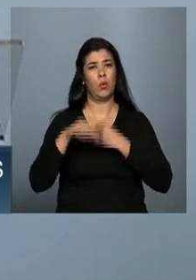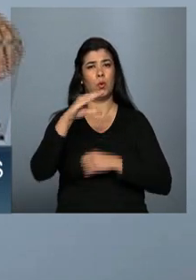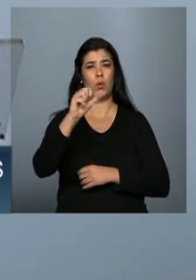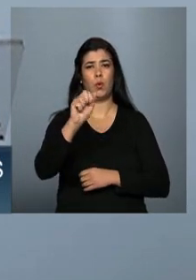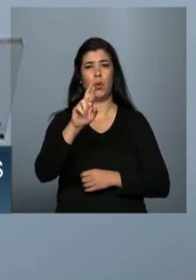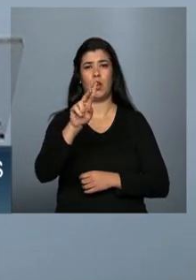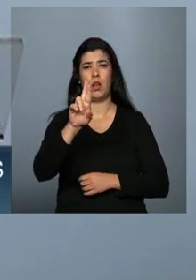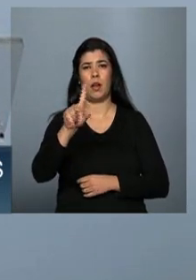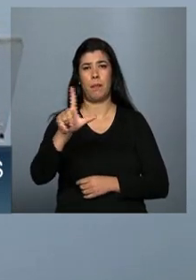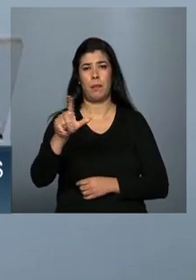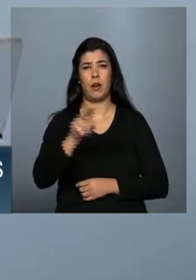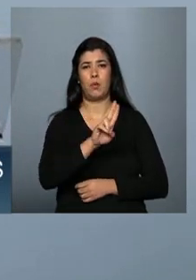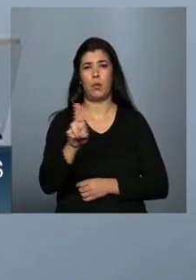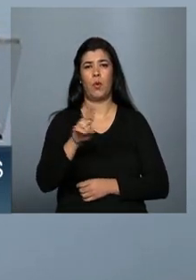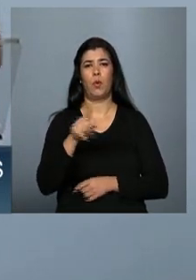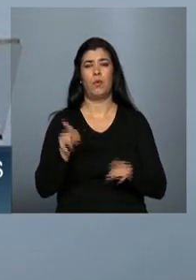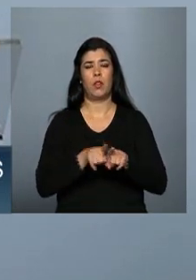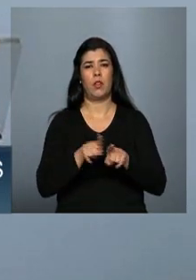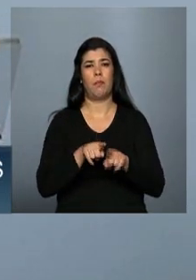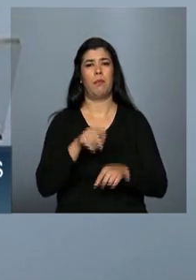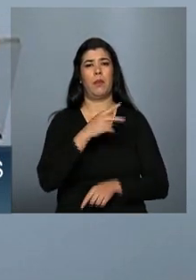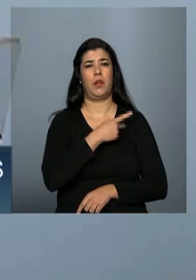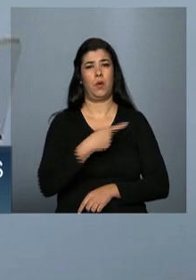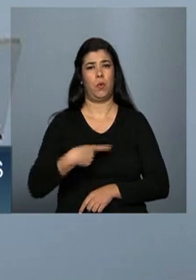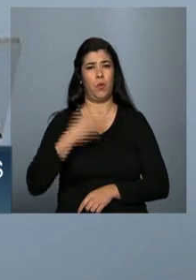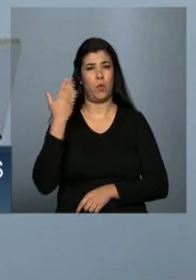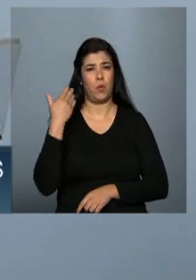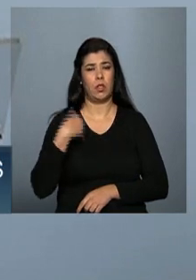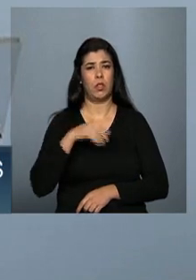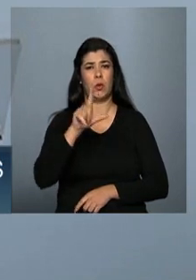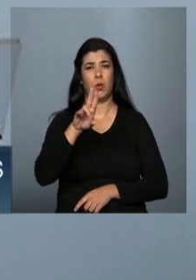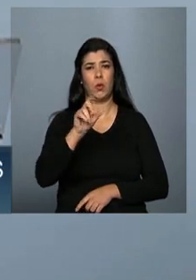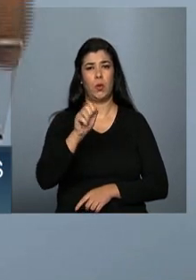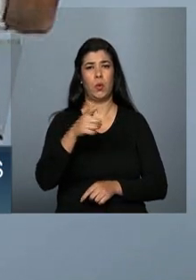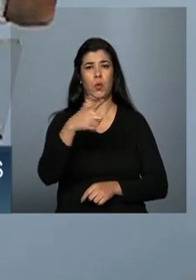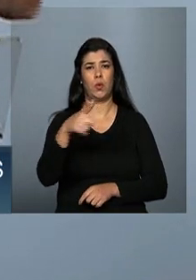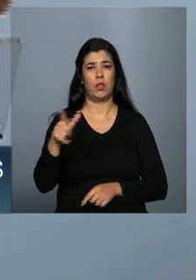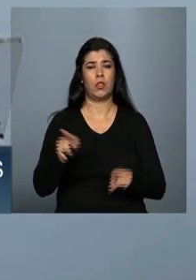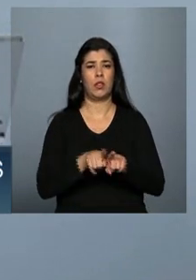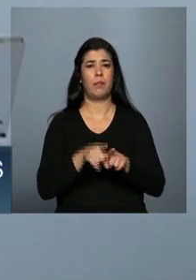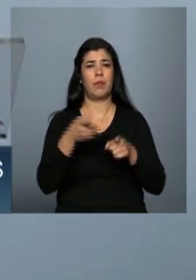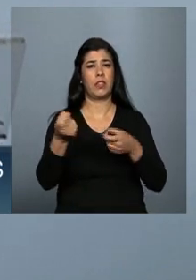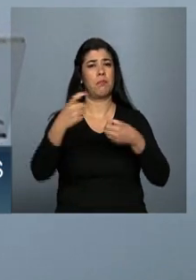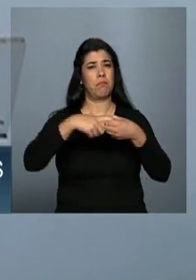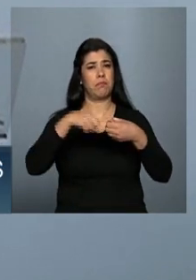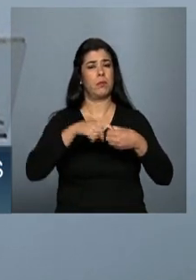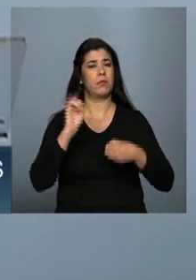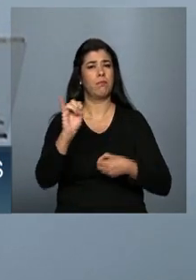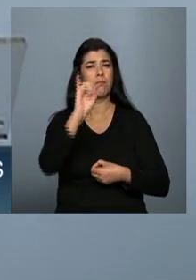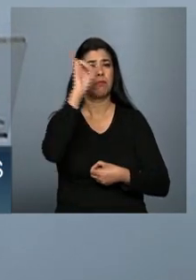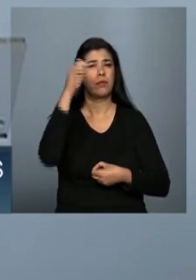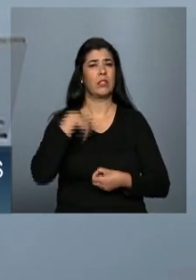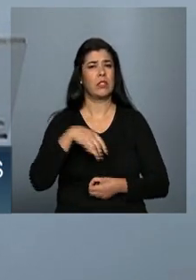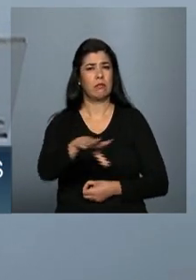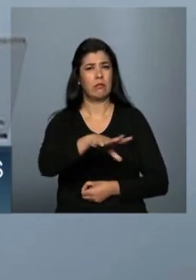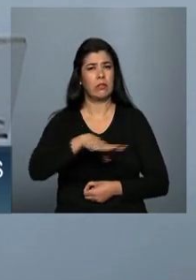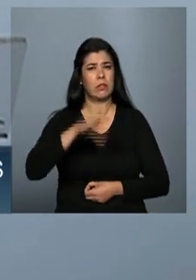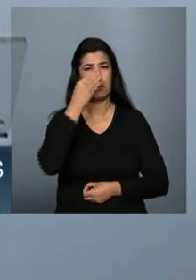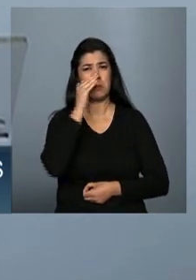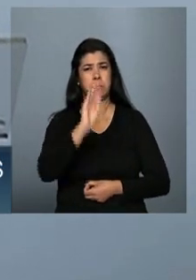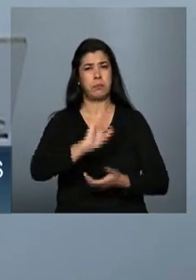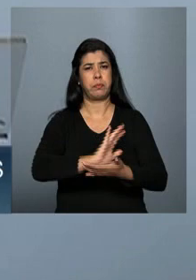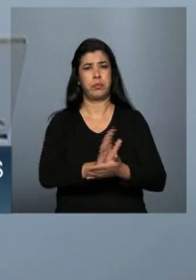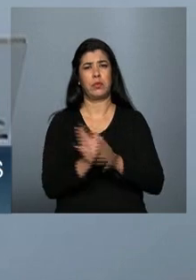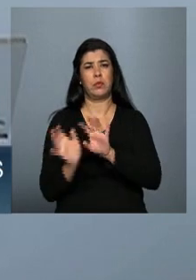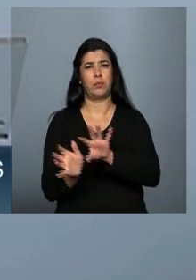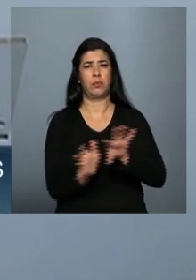Pezão e com a senhora, antes de começar esse ambiente de parceria, essa aqui talvez fosse uma das áreas mais abandonadas da